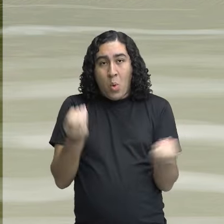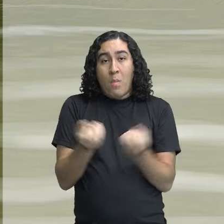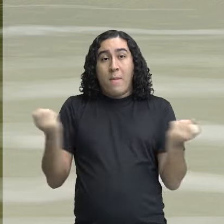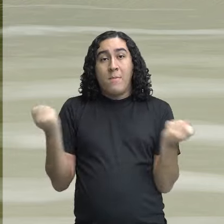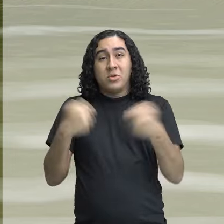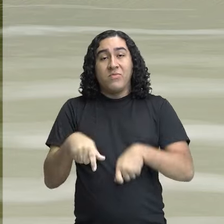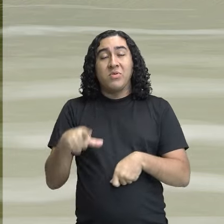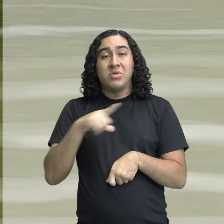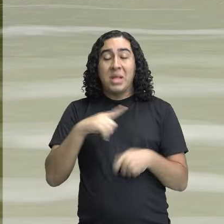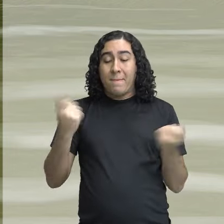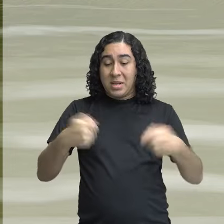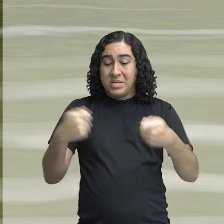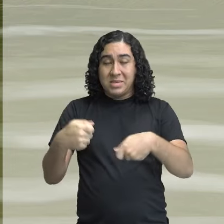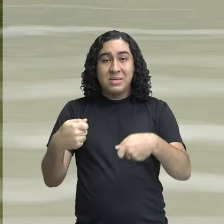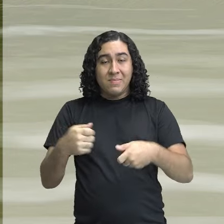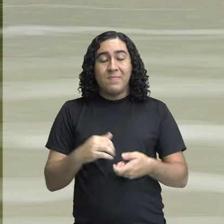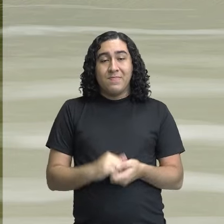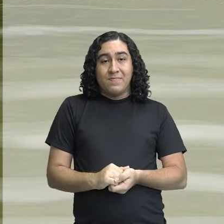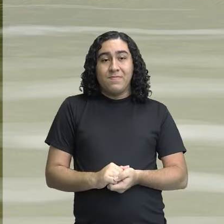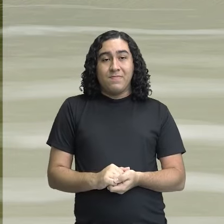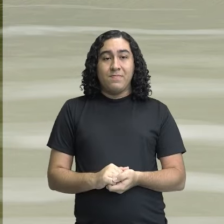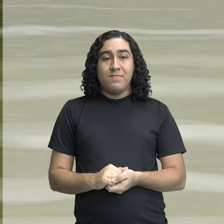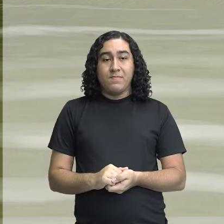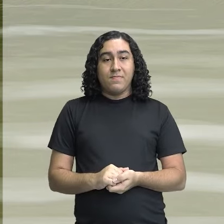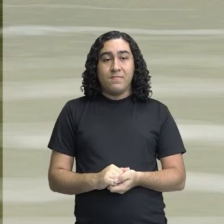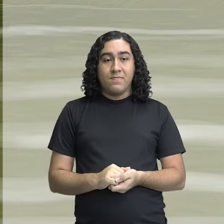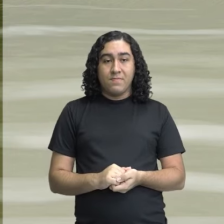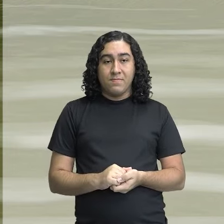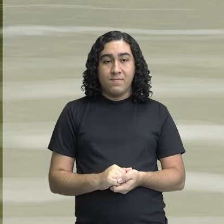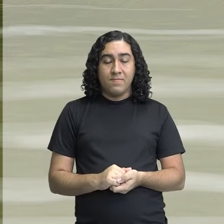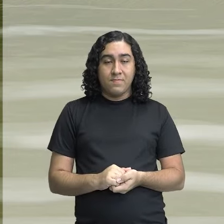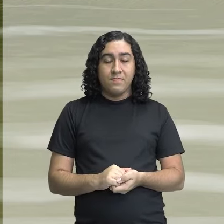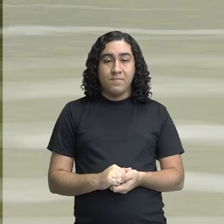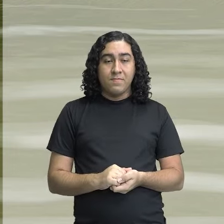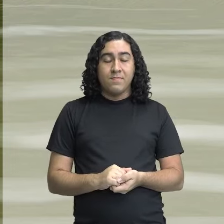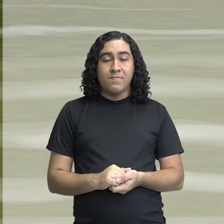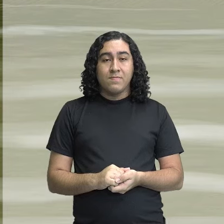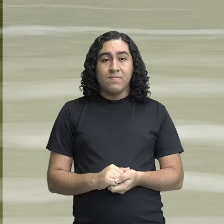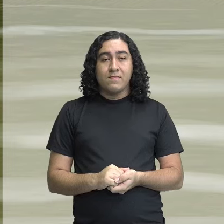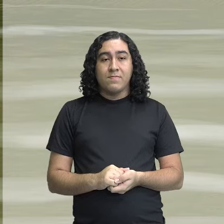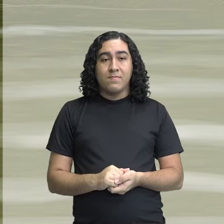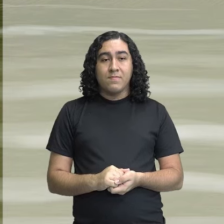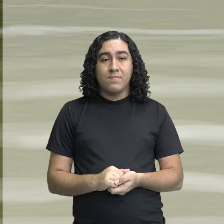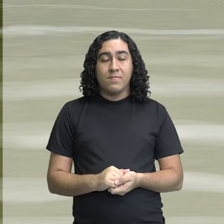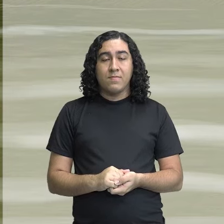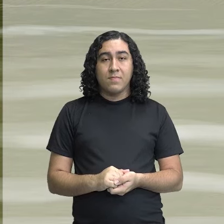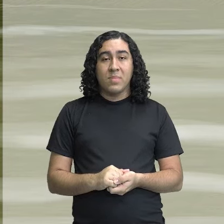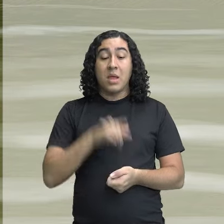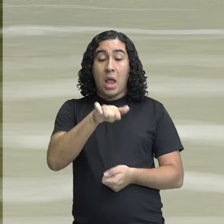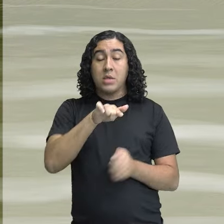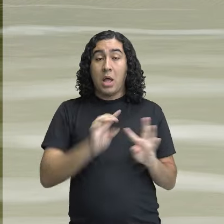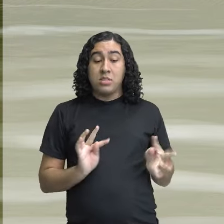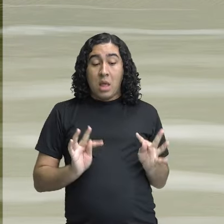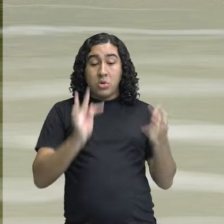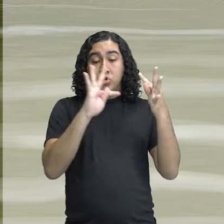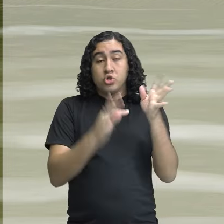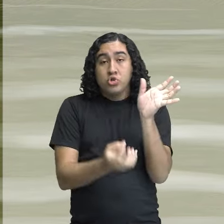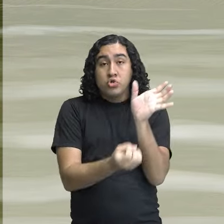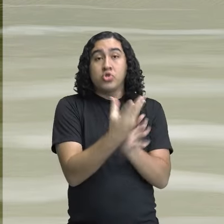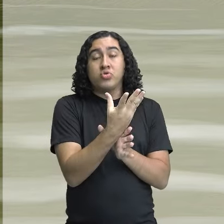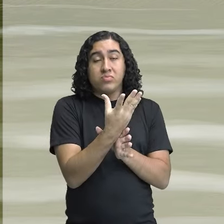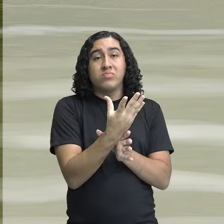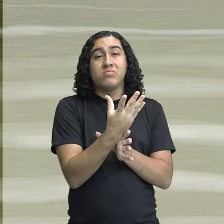a sua necessidade. Então, gente, meios de transporte também que acabaram surgindo, essas tecnologias que foram surgindo acabou